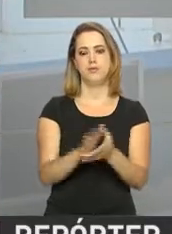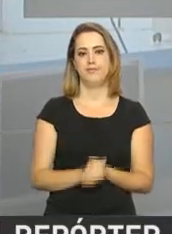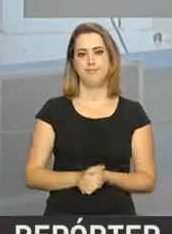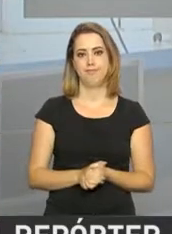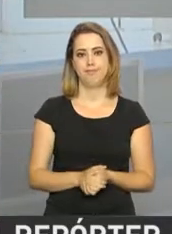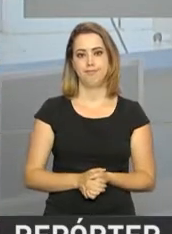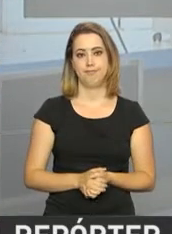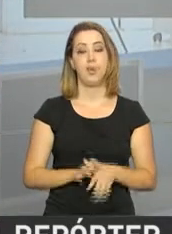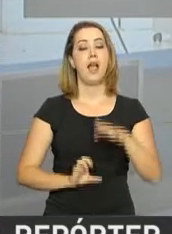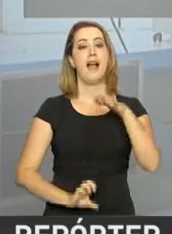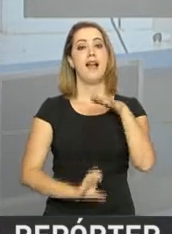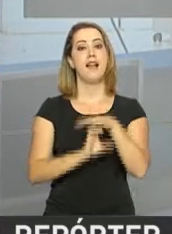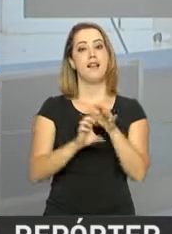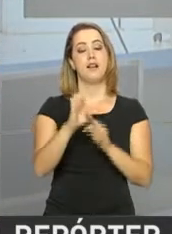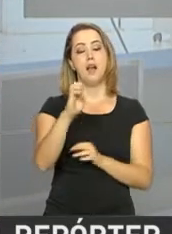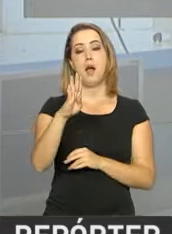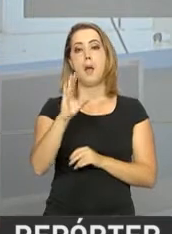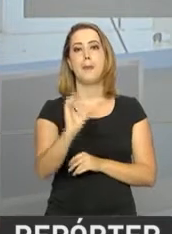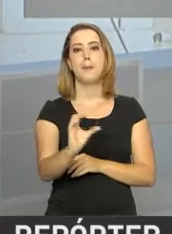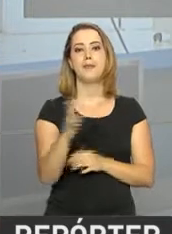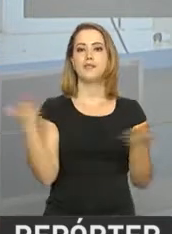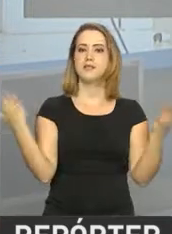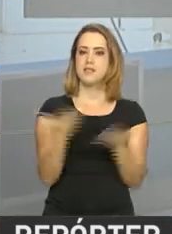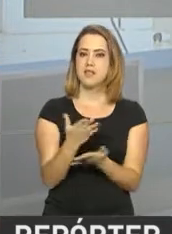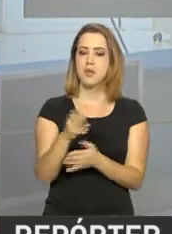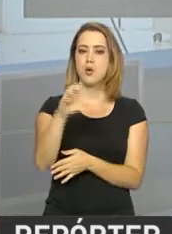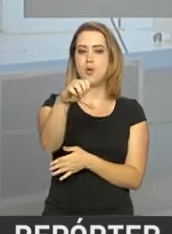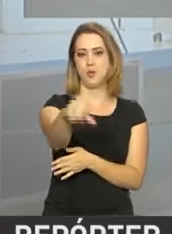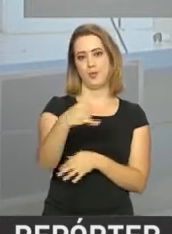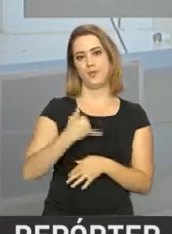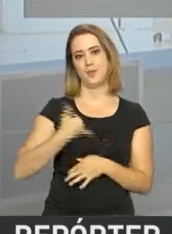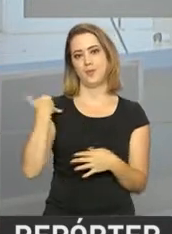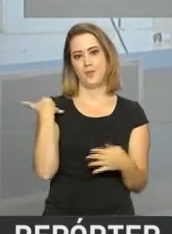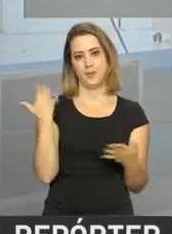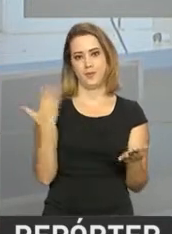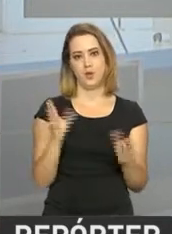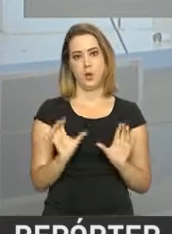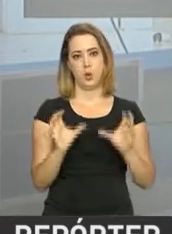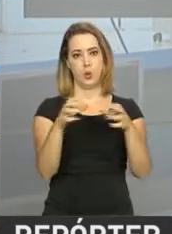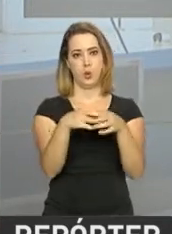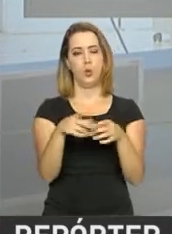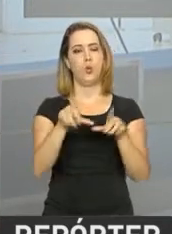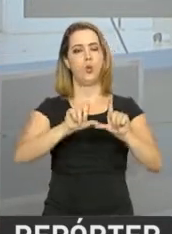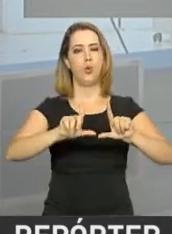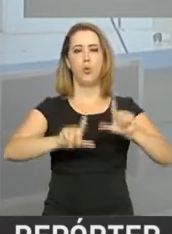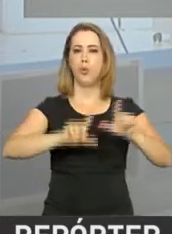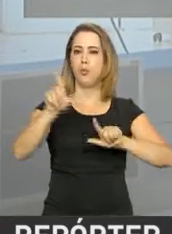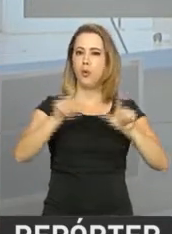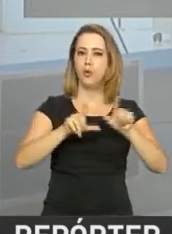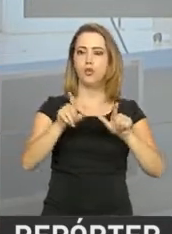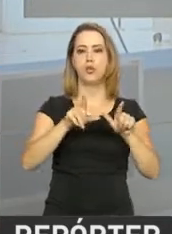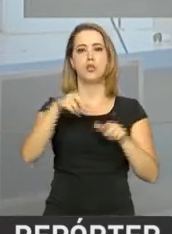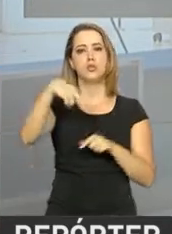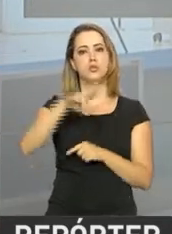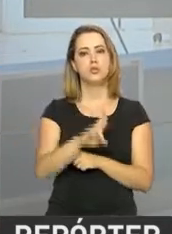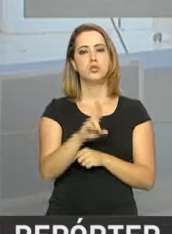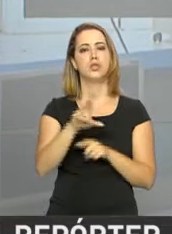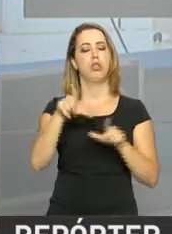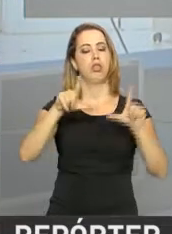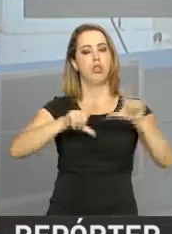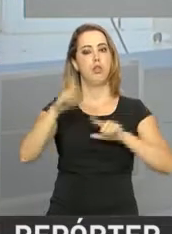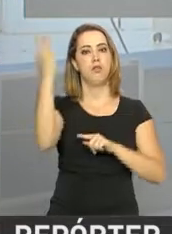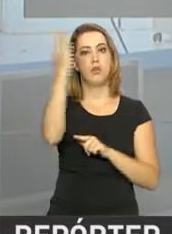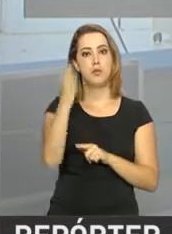empresa brasil de comunicação completa hoje 9 anos formada pela tv nbr tv brasil tv brasil